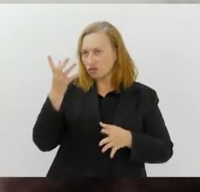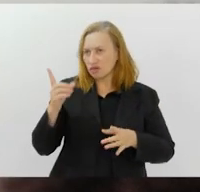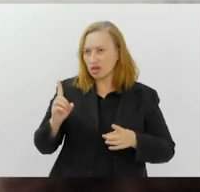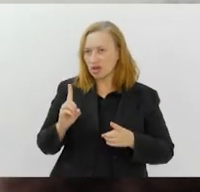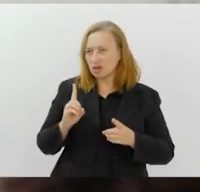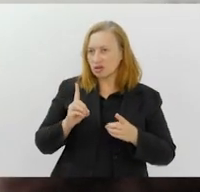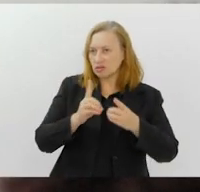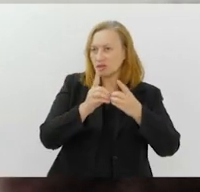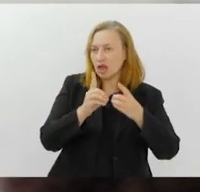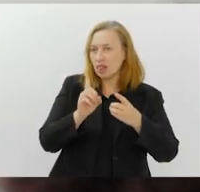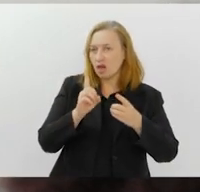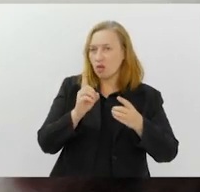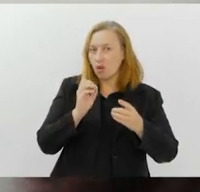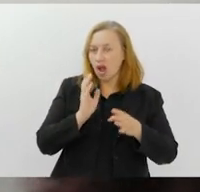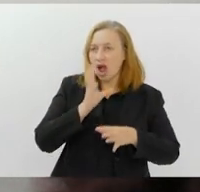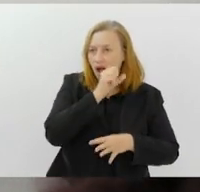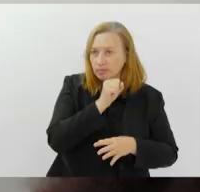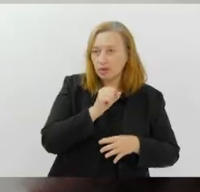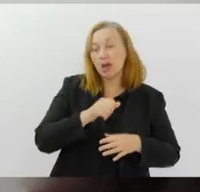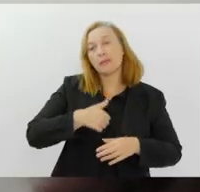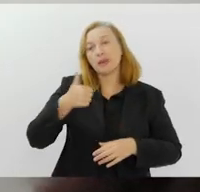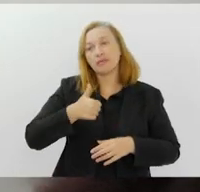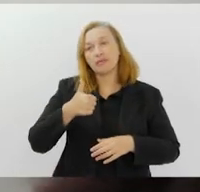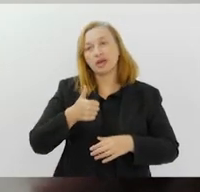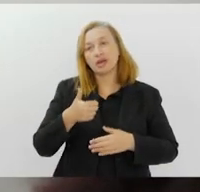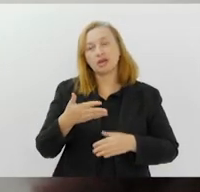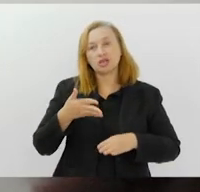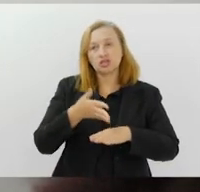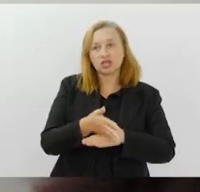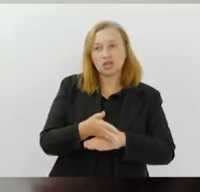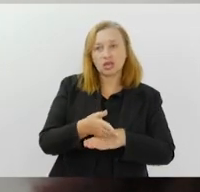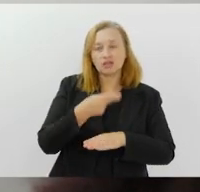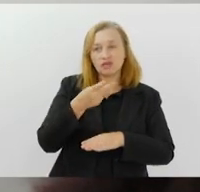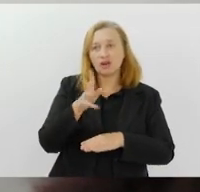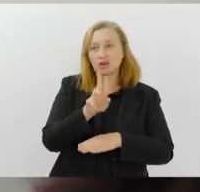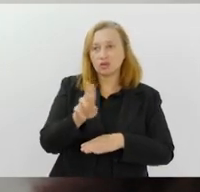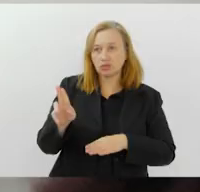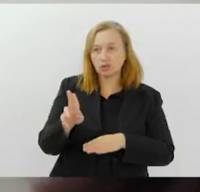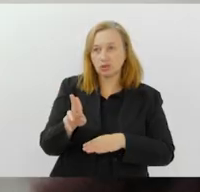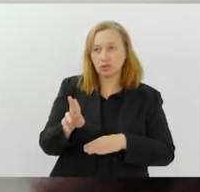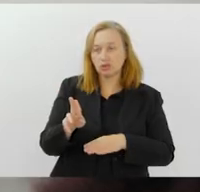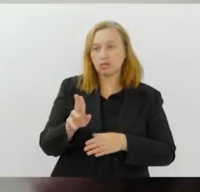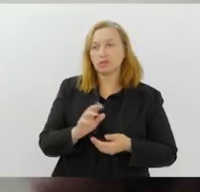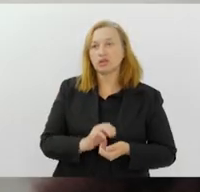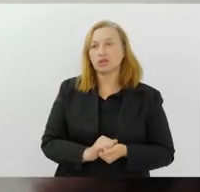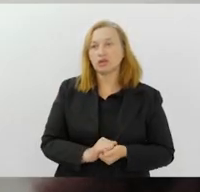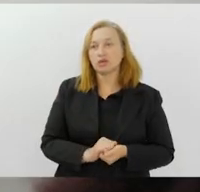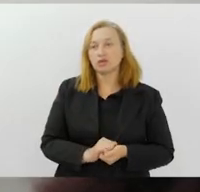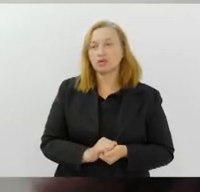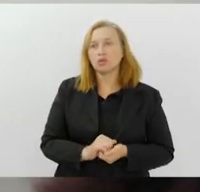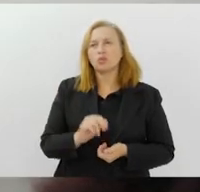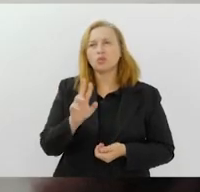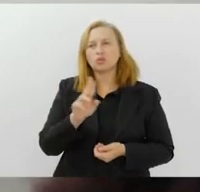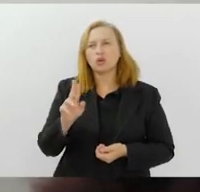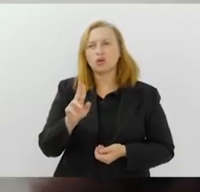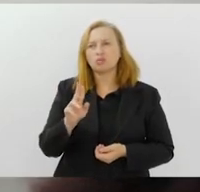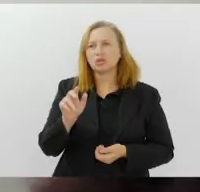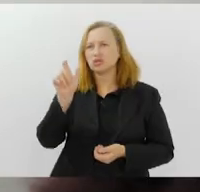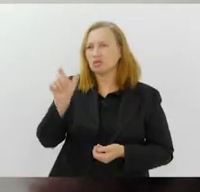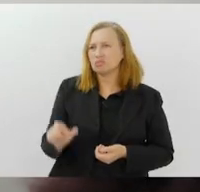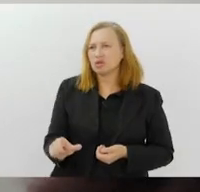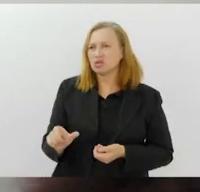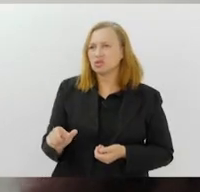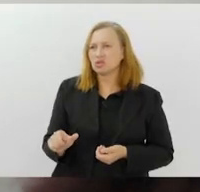mas não diretamente Primeiro eles chegaram e chamaram o nome da possível suspeita chamaram e eu olhei